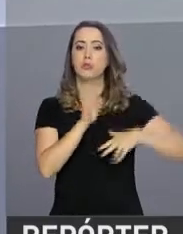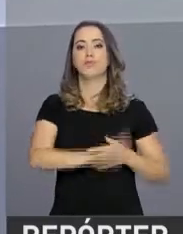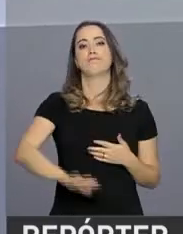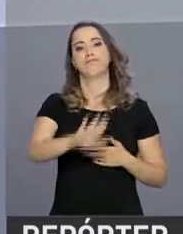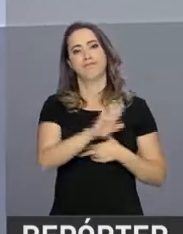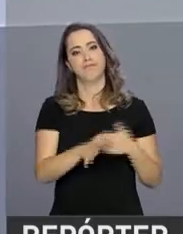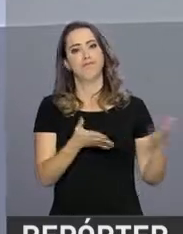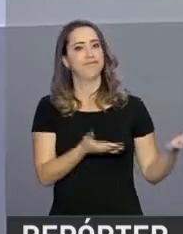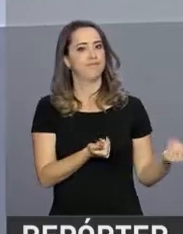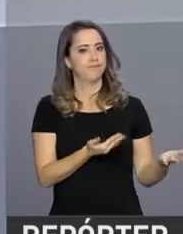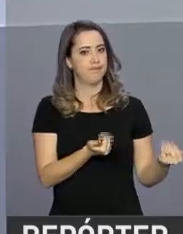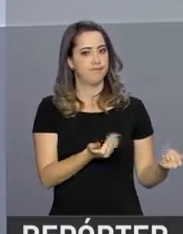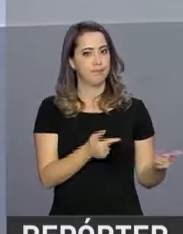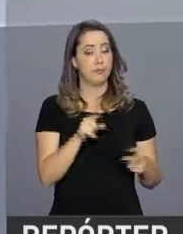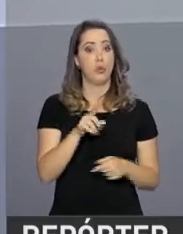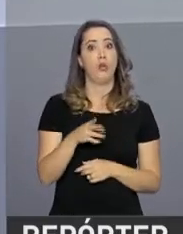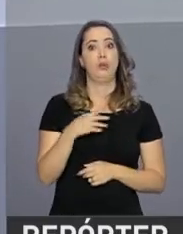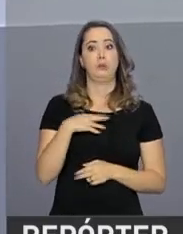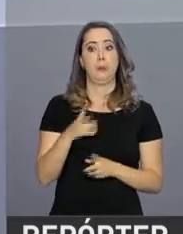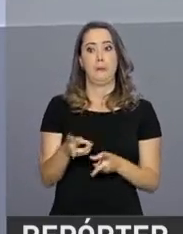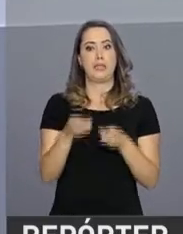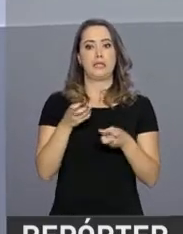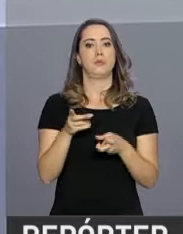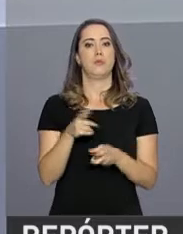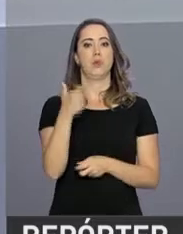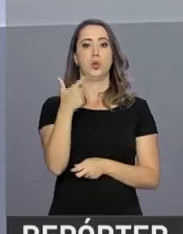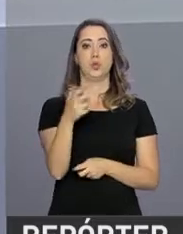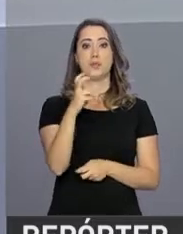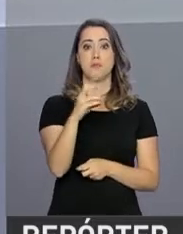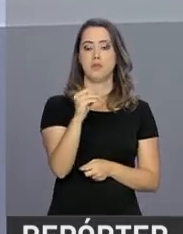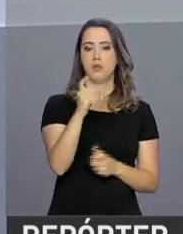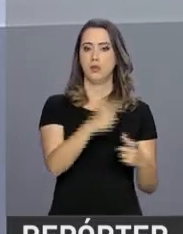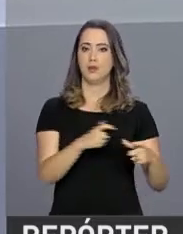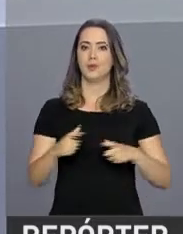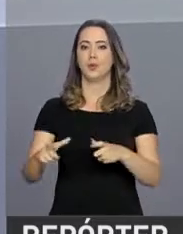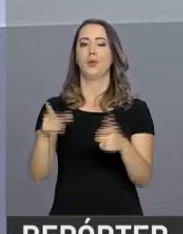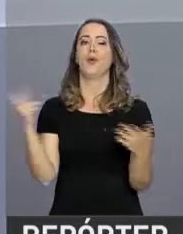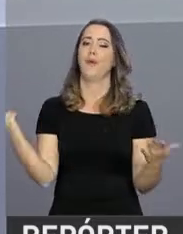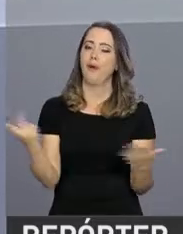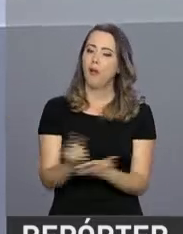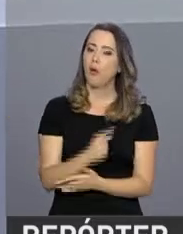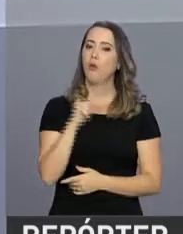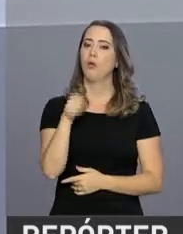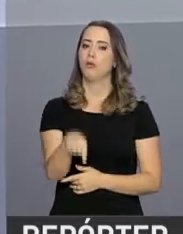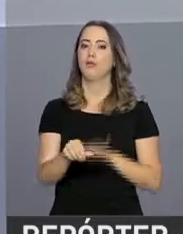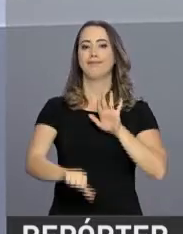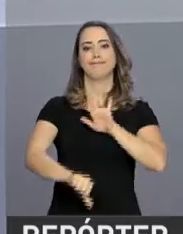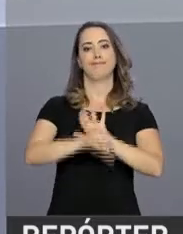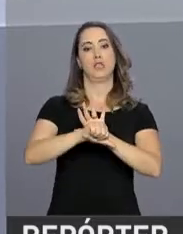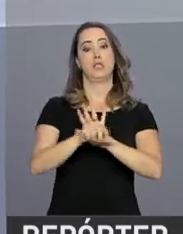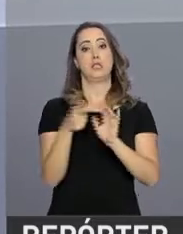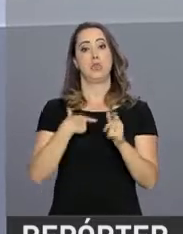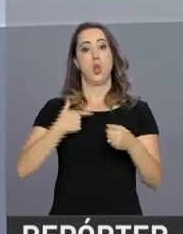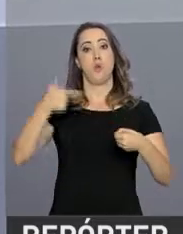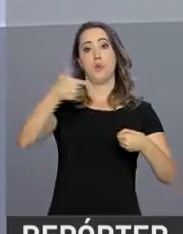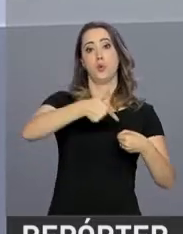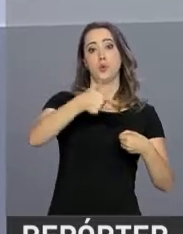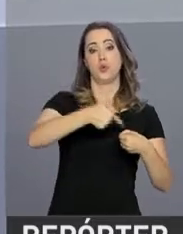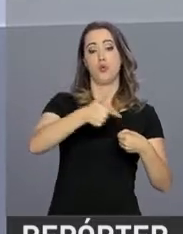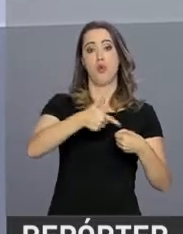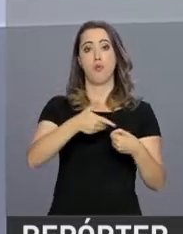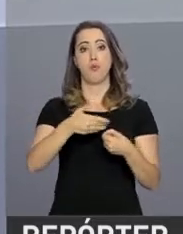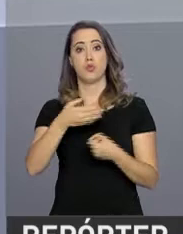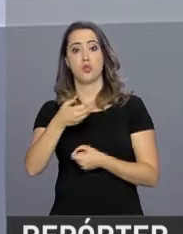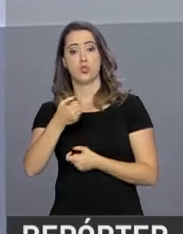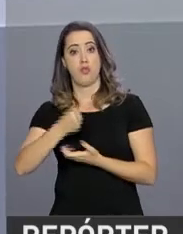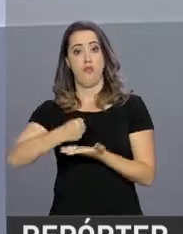Foram identificados quase 2.500 locais onde ocorre esse tipo de crime, como postos de combustíveis e bares. O